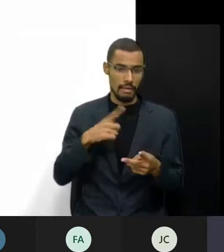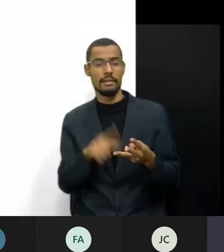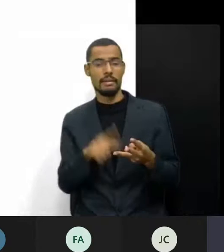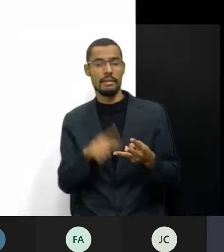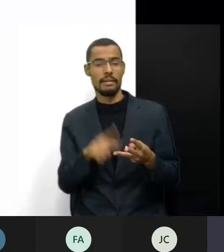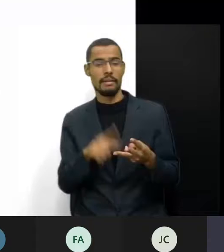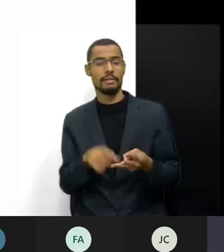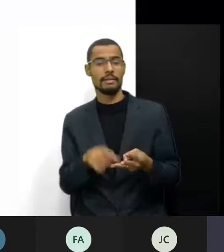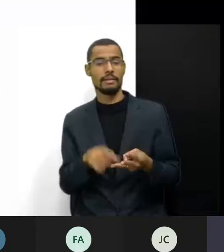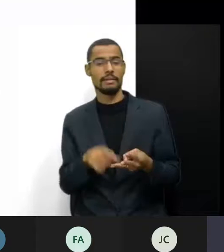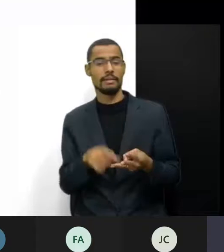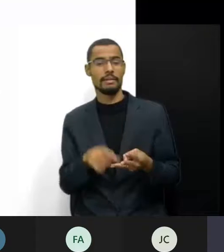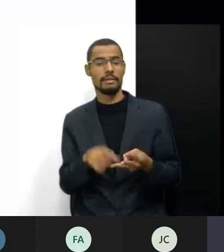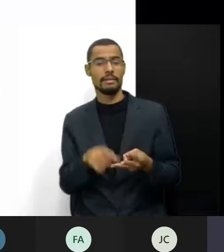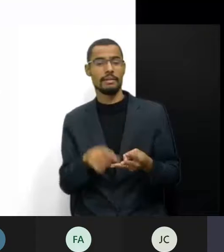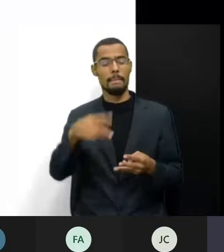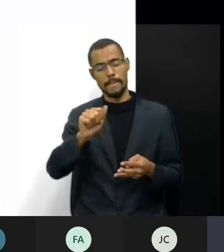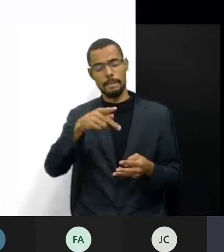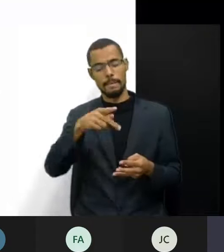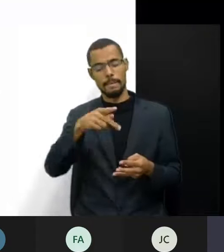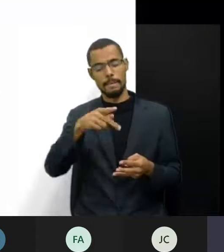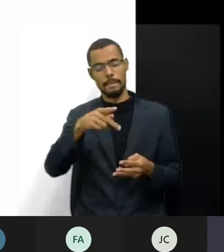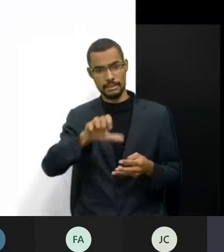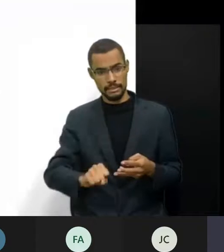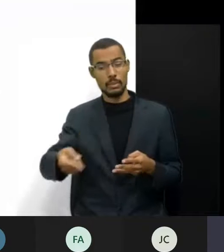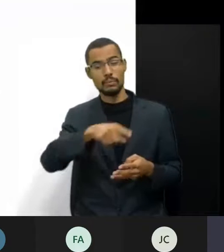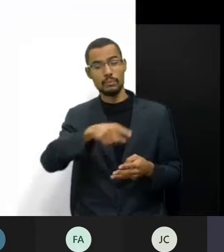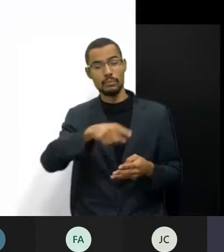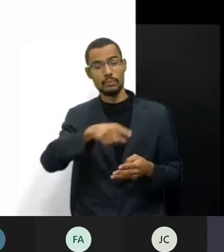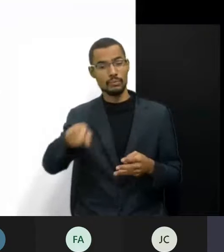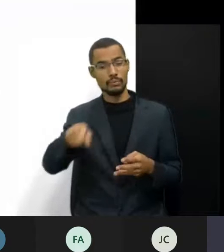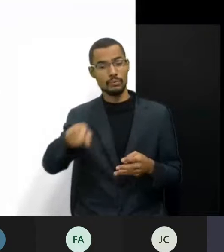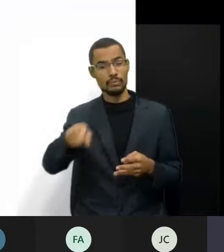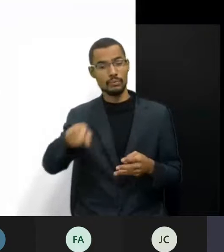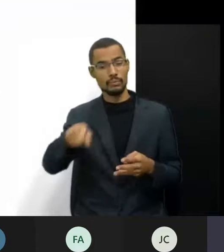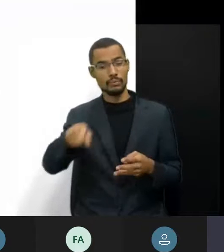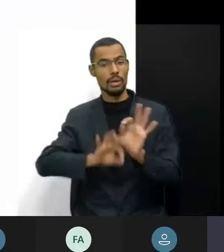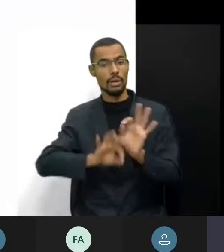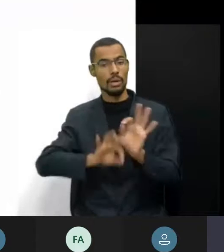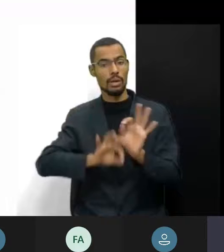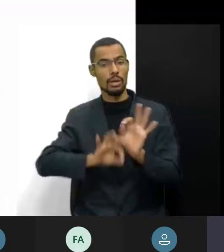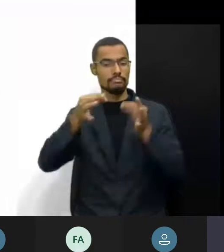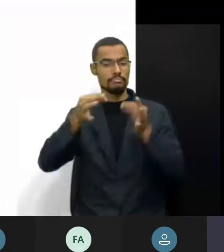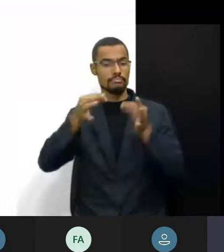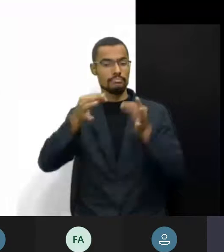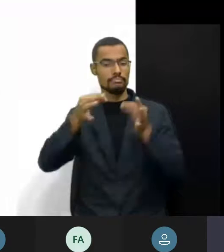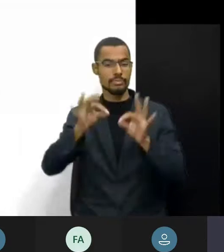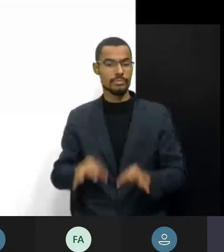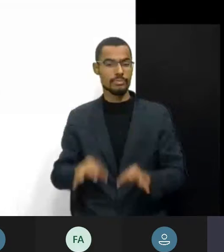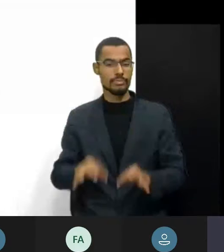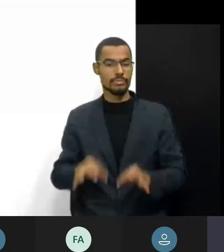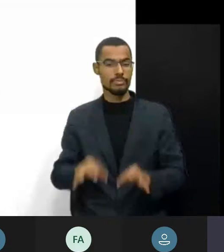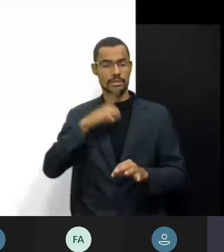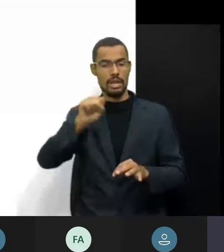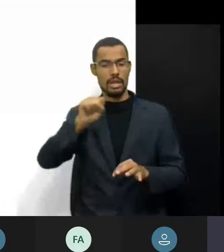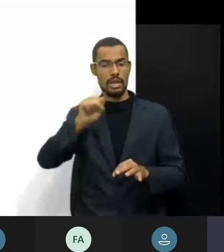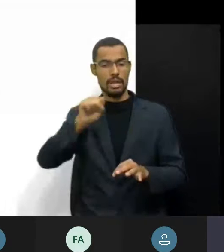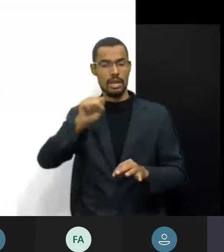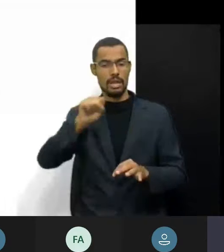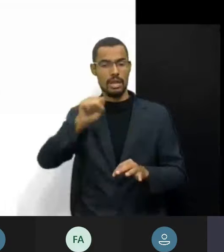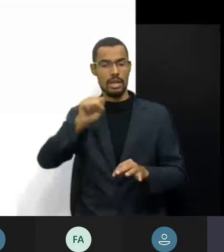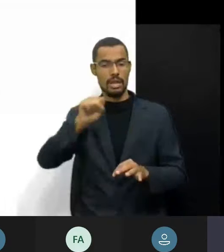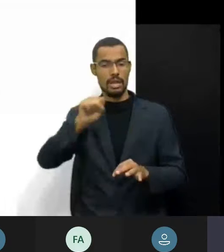E após, vocês vão esquematizar, então, a histologia da língua. Então, é importante fazer os esquemas,